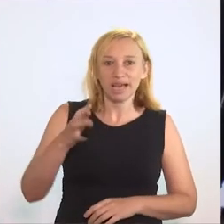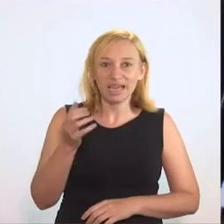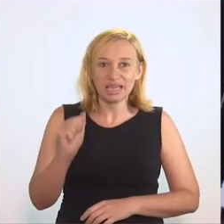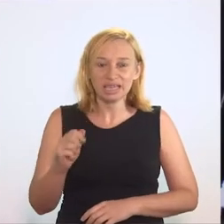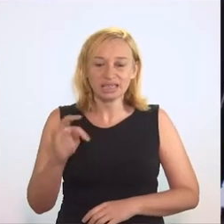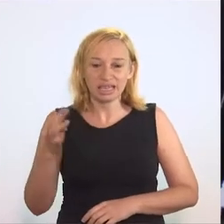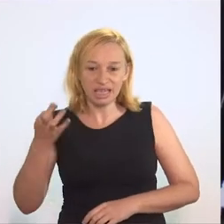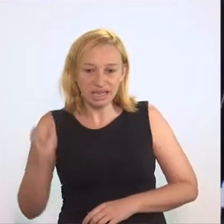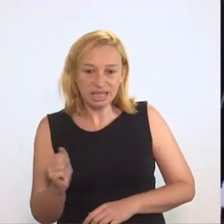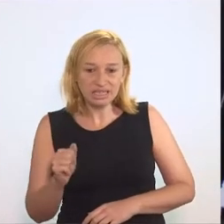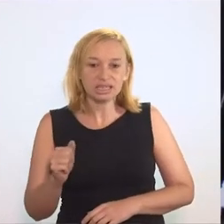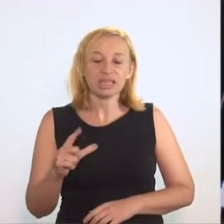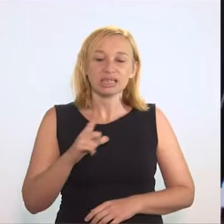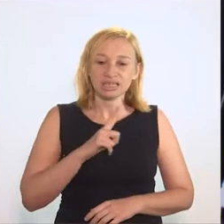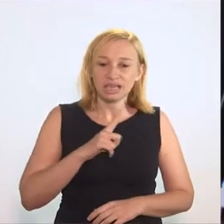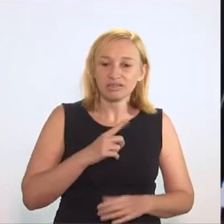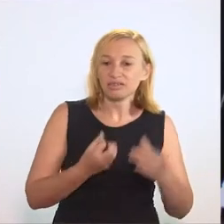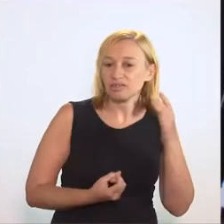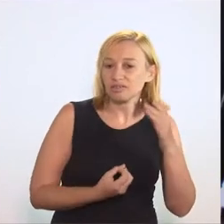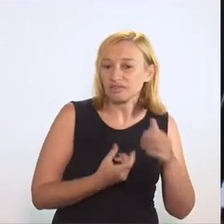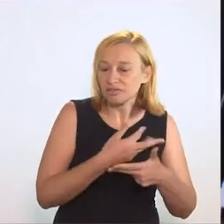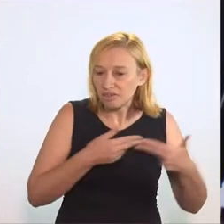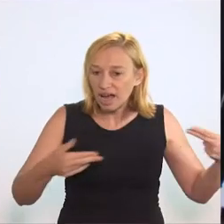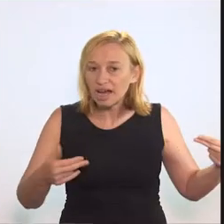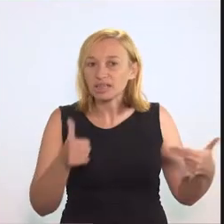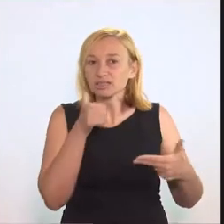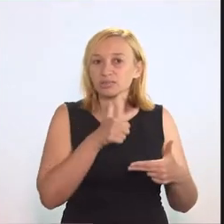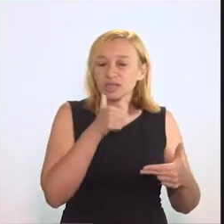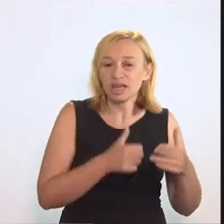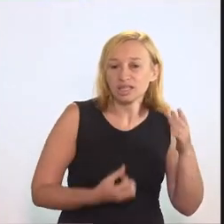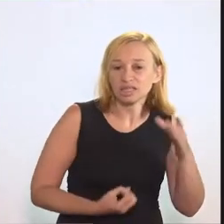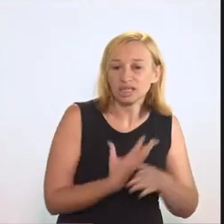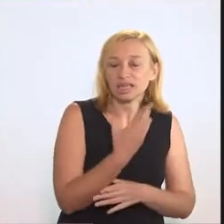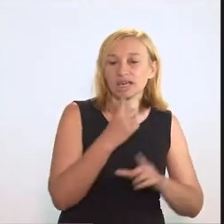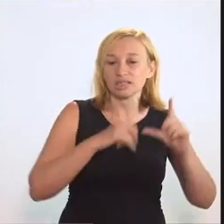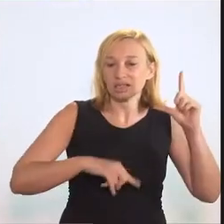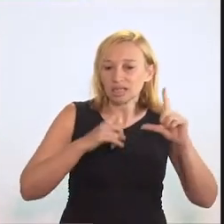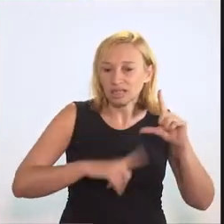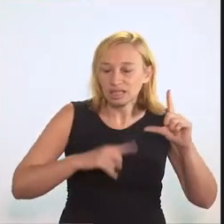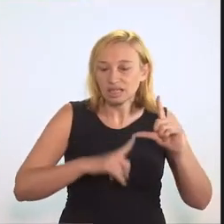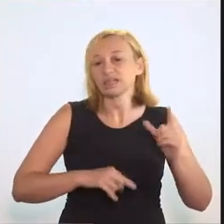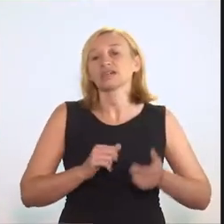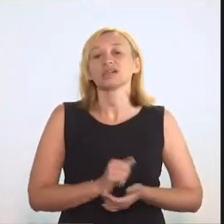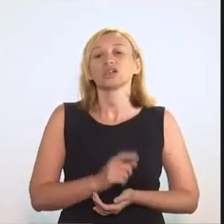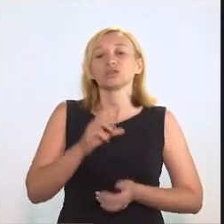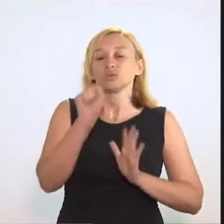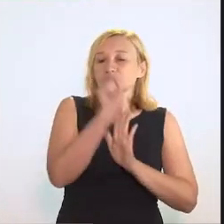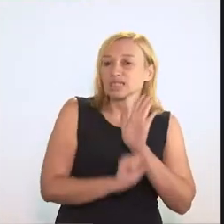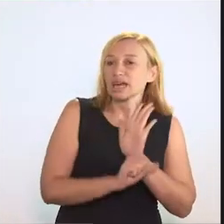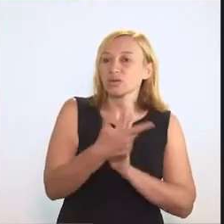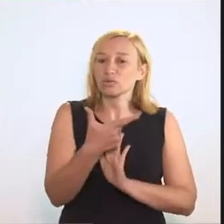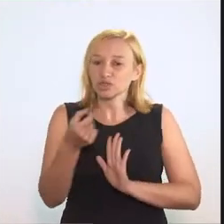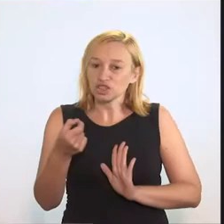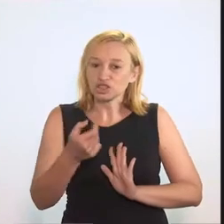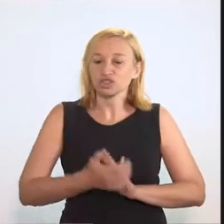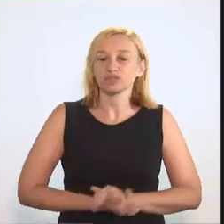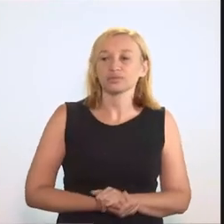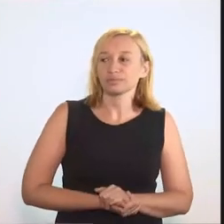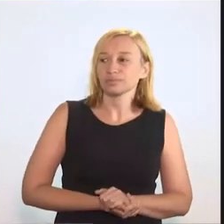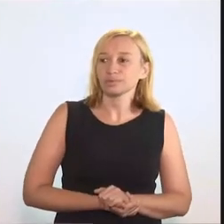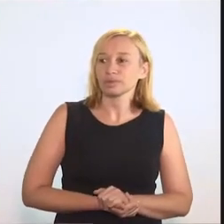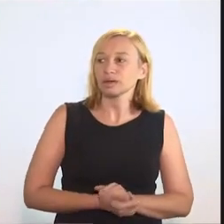Maria Tereza Madeira trouxe compositoras. Maria Tereza Madeira é uma pianista. Então, trouxe compositoras do século